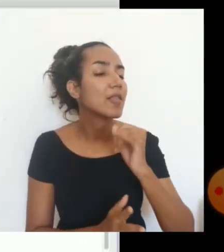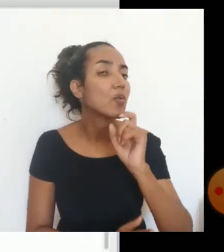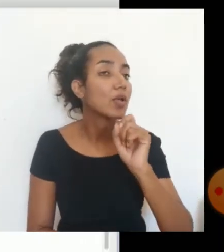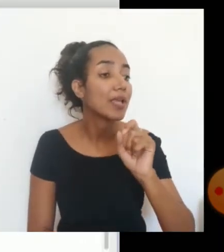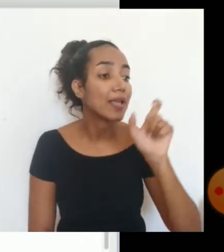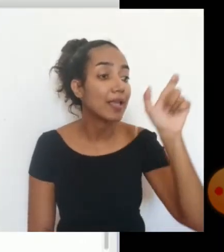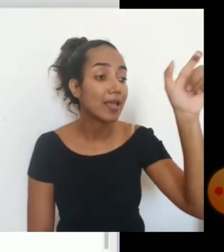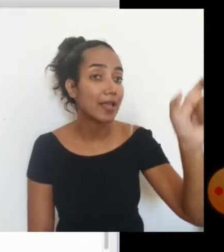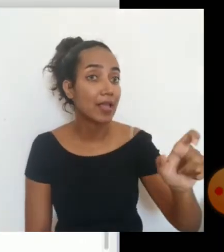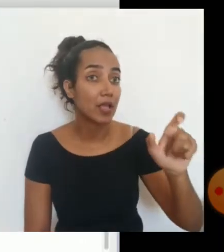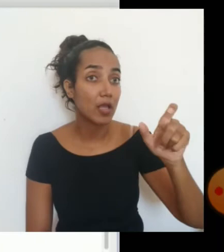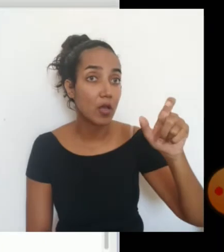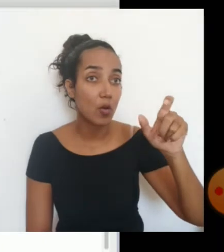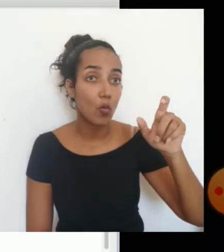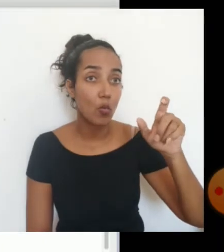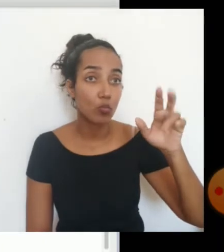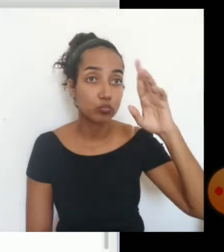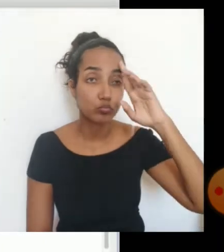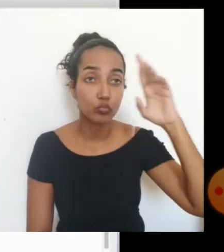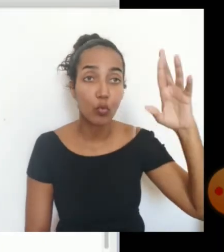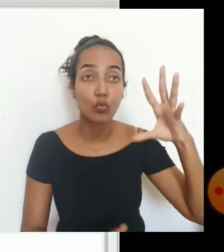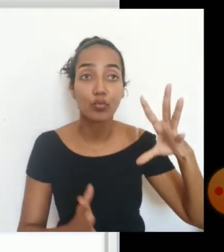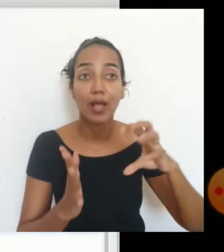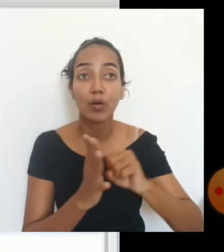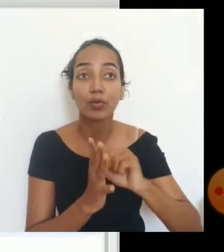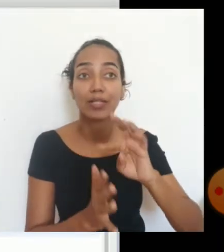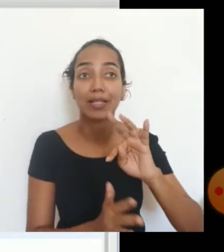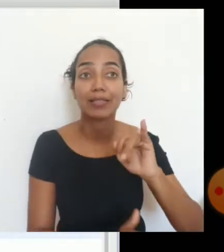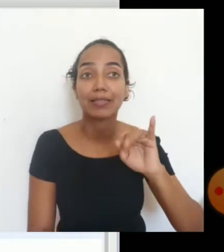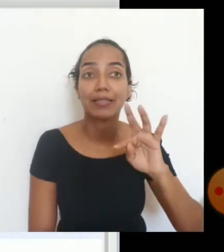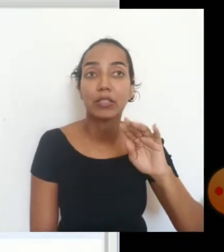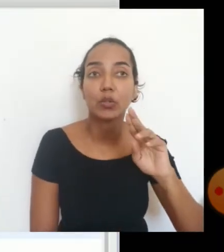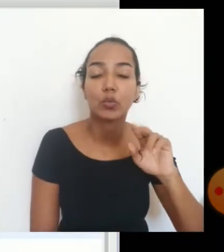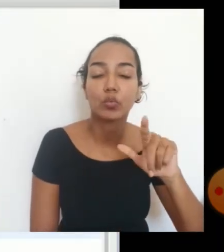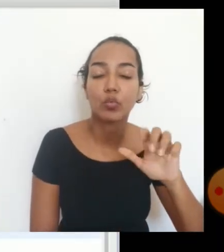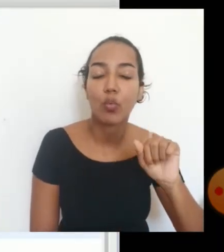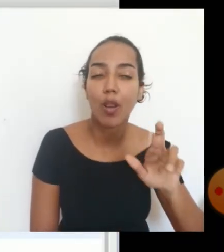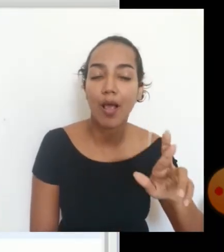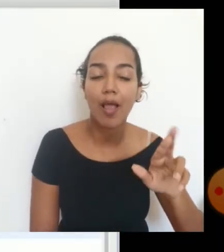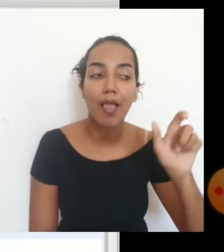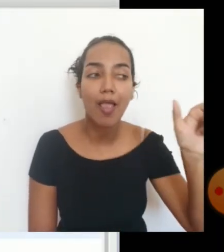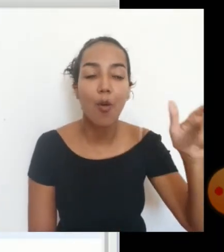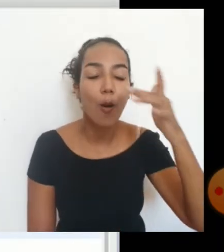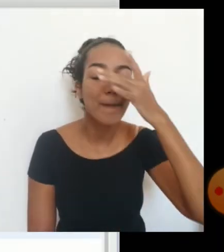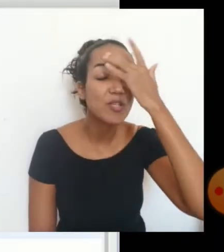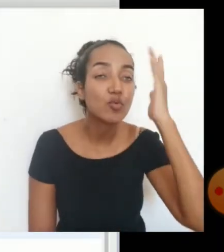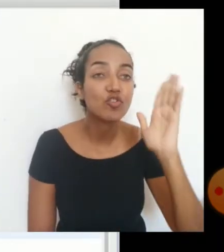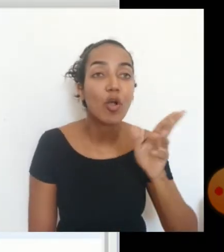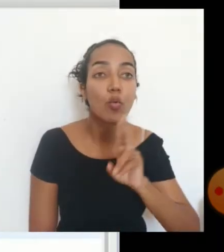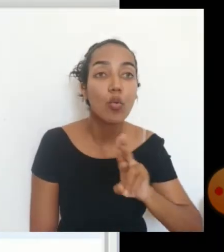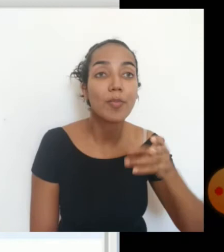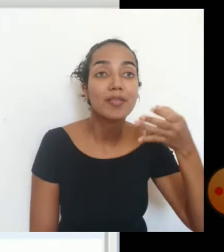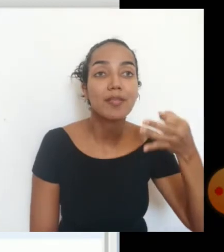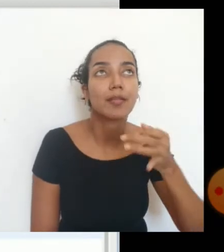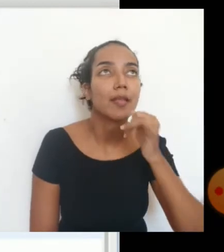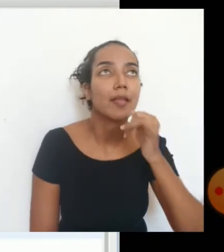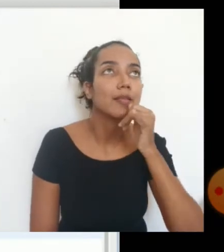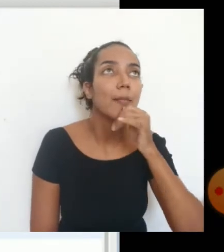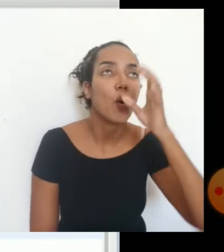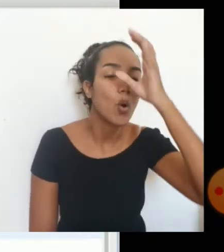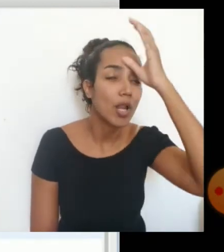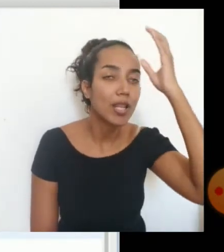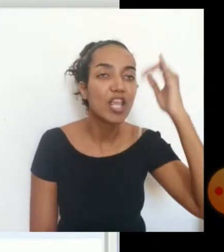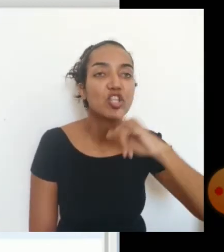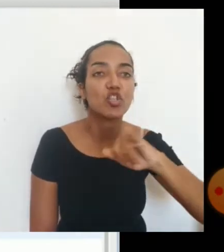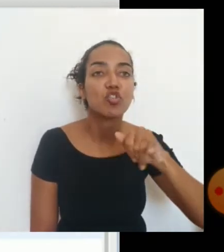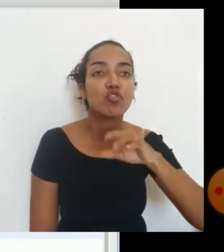cliente José, por exemplo? Bom, a gente vai ter que fazer esse relacionamento ou passando esse cliente, objeto